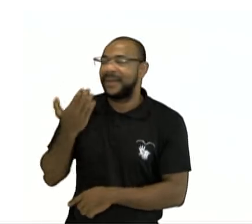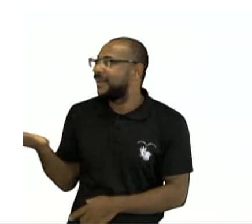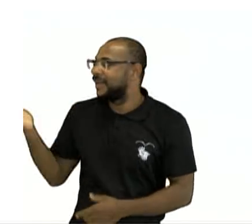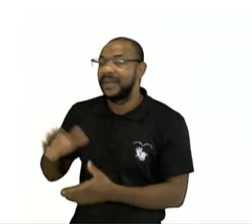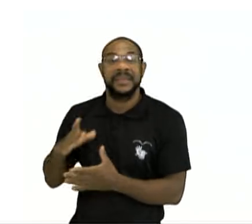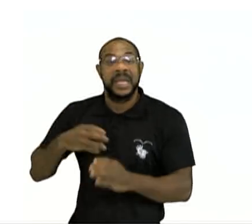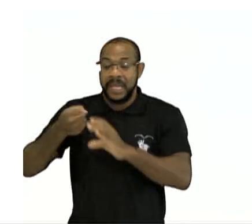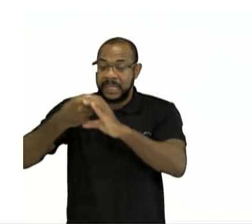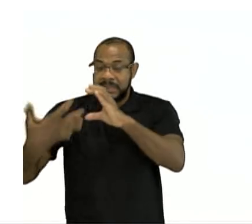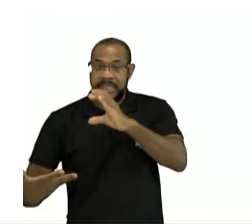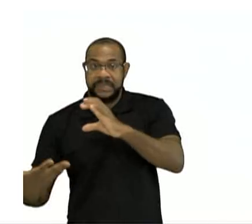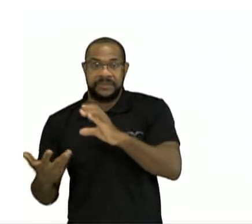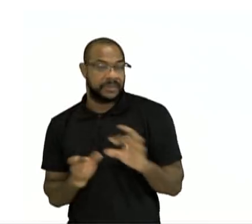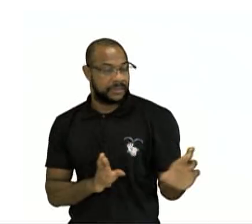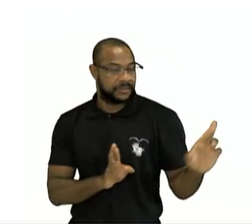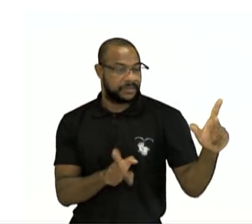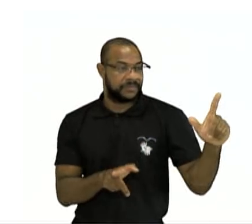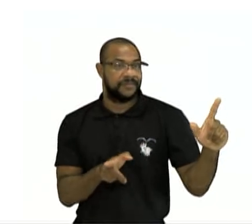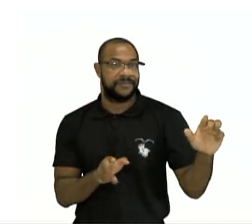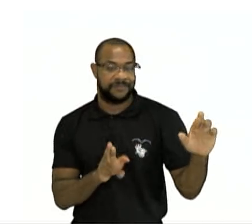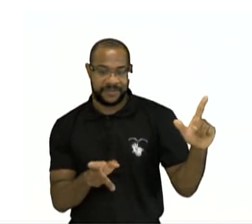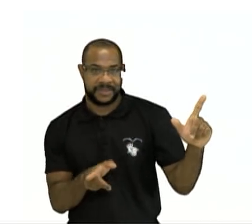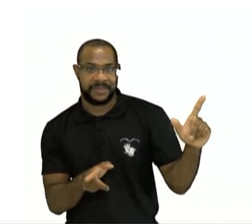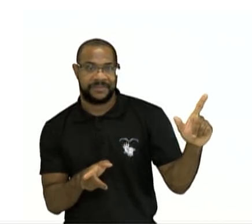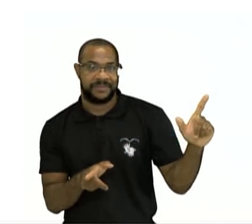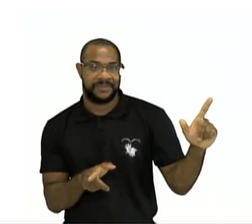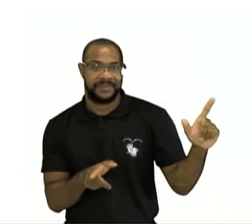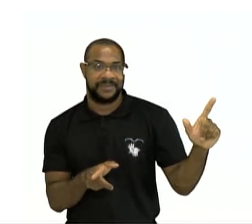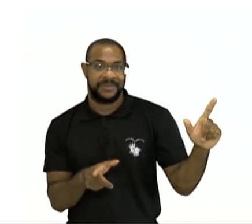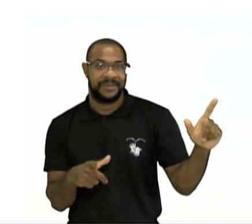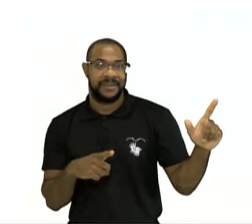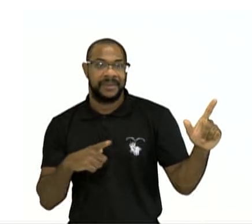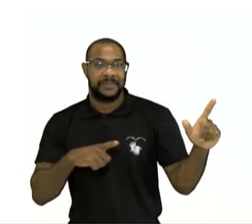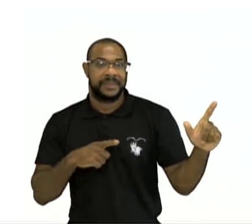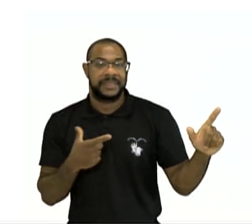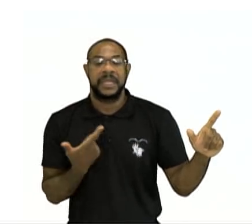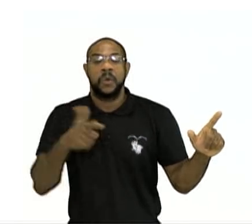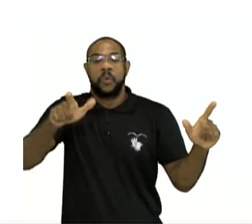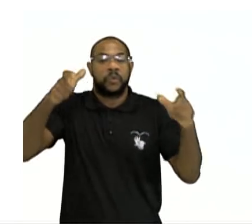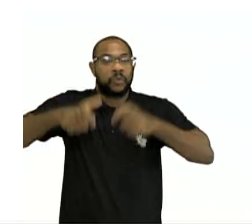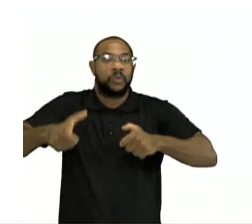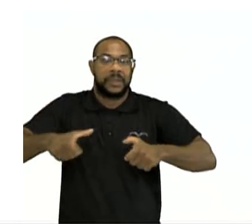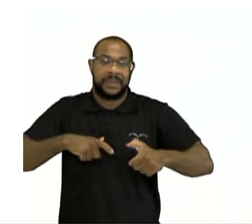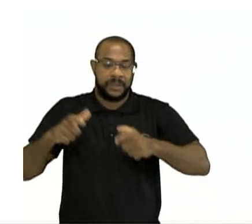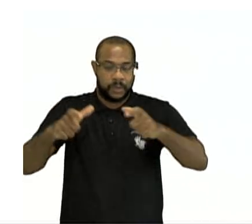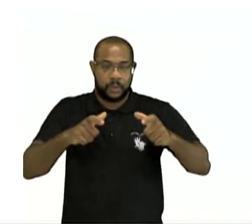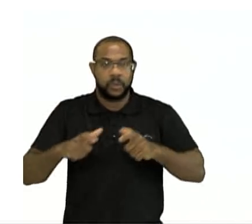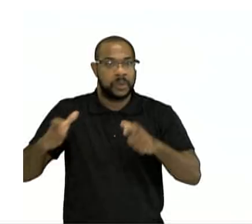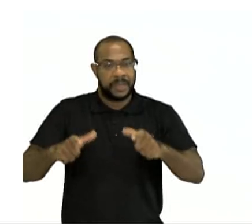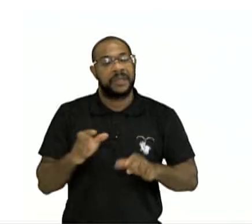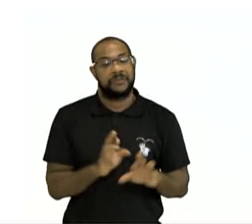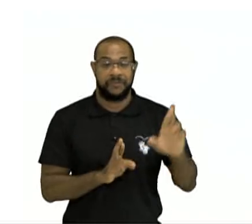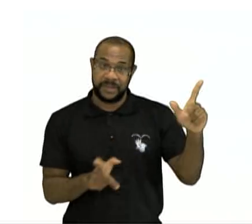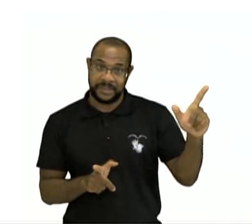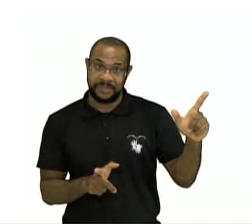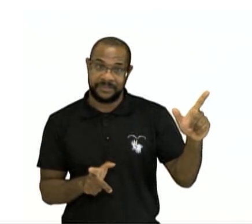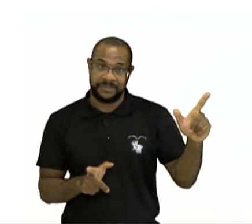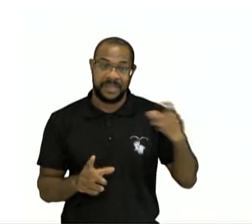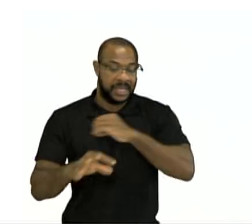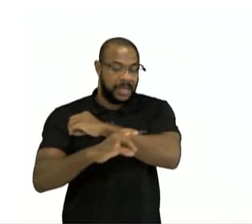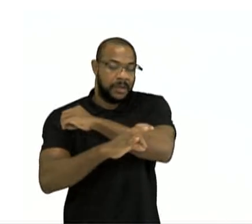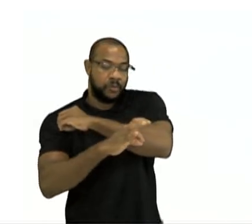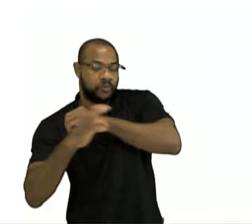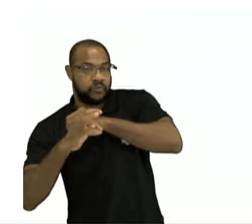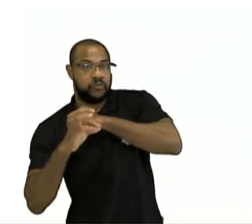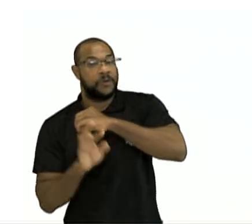características diferentes das ilhas de Fernando de Noronha, porque está em outro ponto, a localização é outra, a latitude